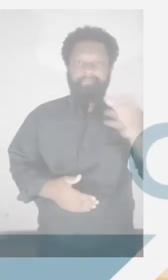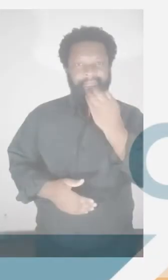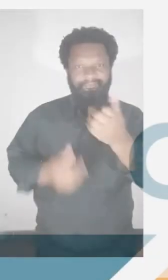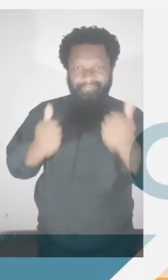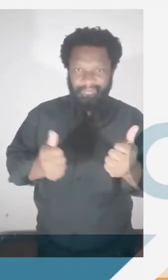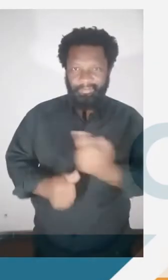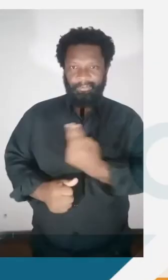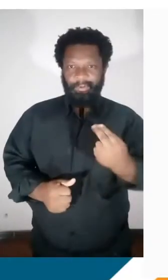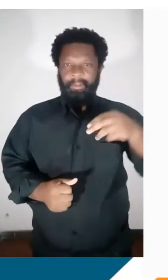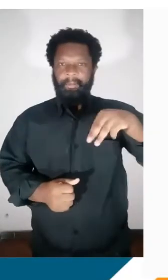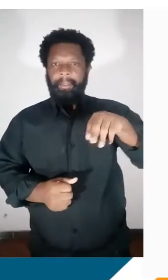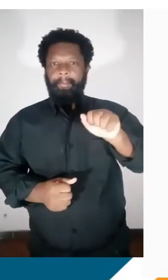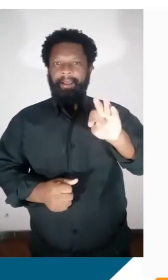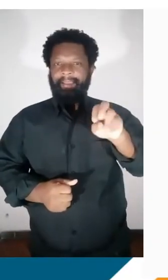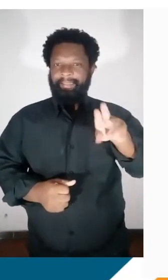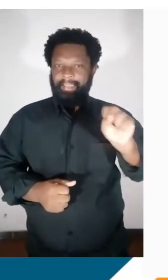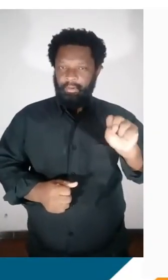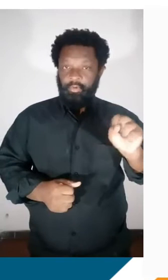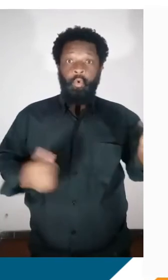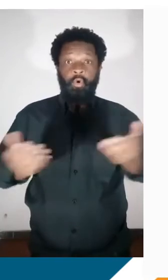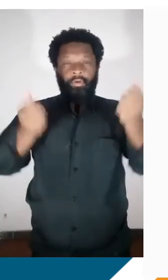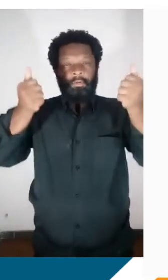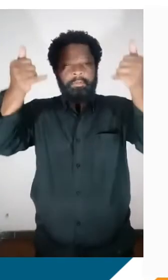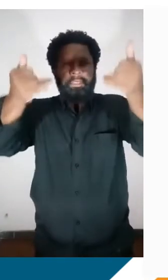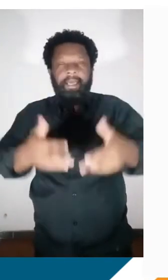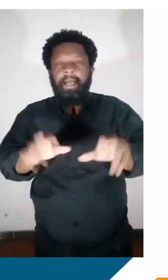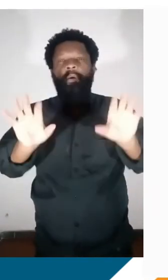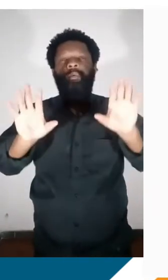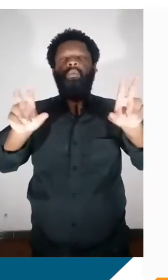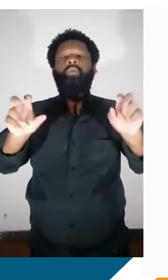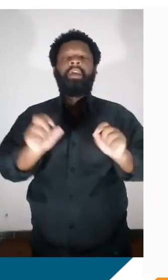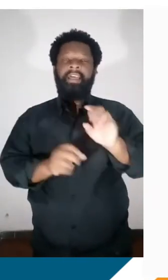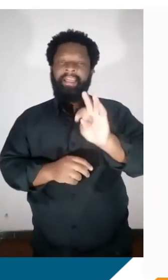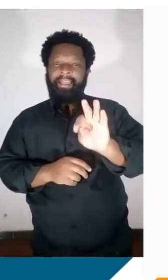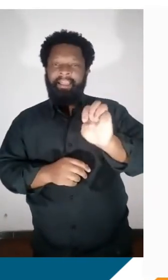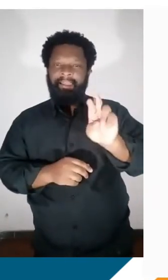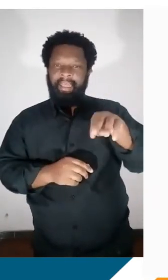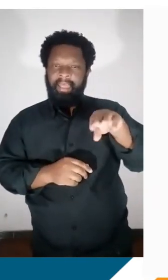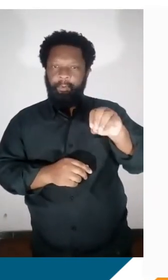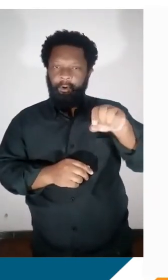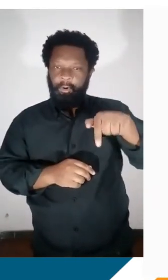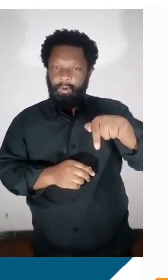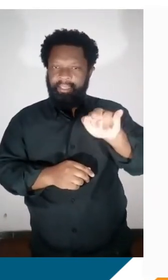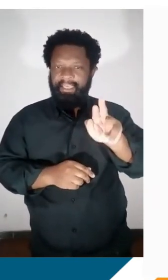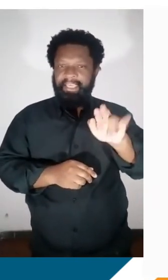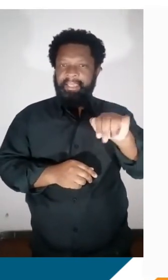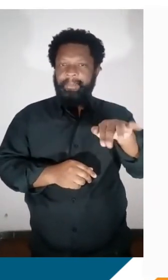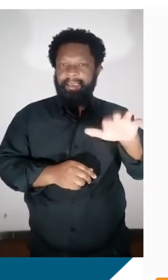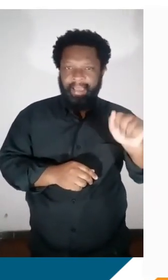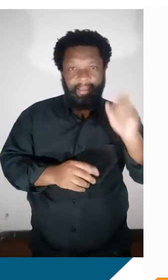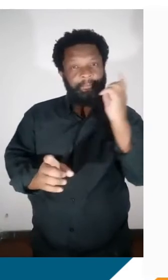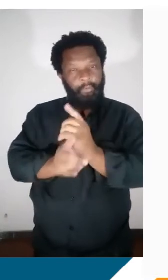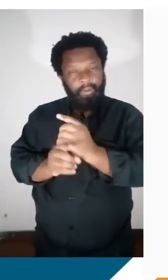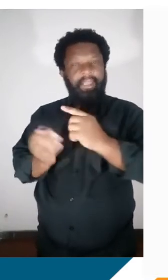Pessoal, tudo bem? Eu sou o Matheus e vou apresentar para vocês o conteúdo de termoquímica que vocês podem encontrar na apostila 2, no capítulo 6,